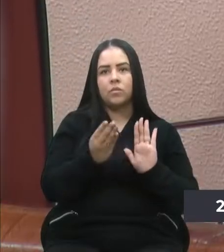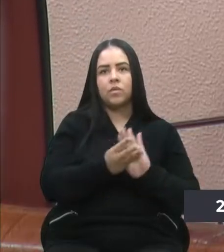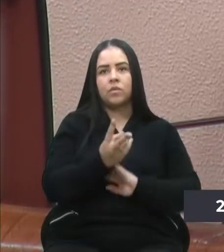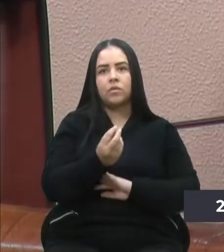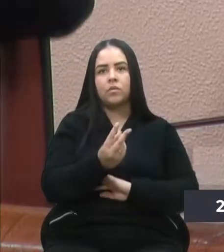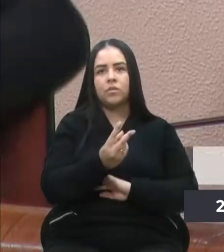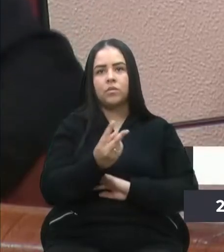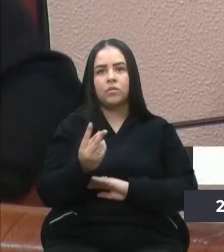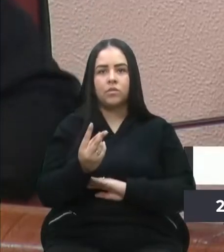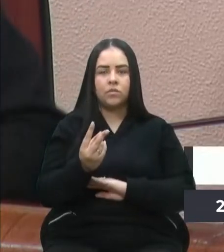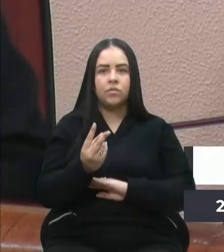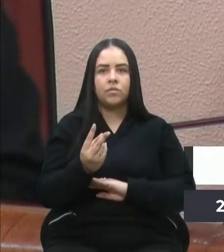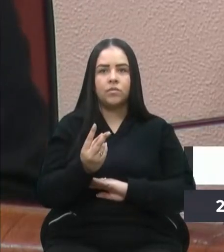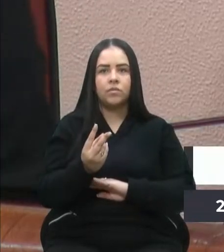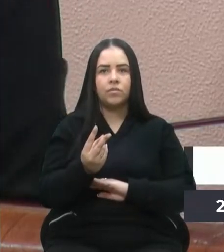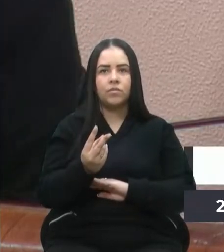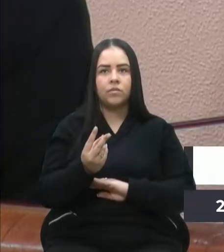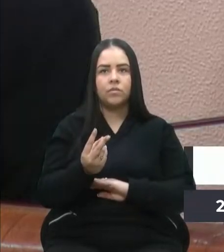2022